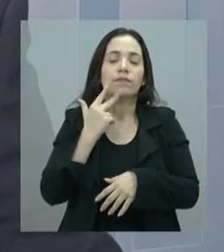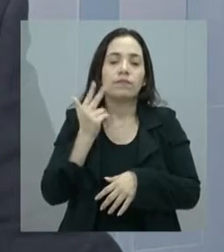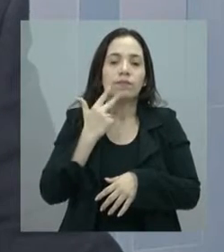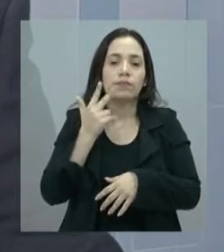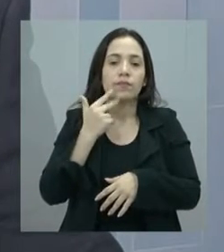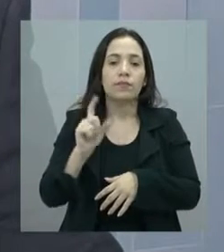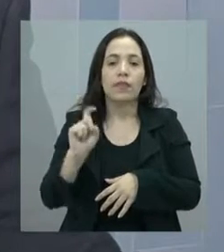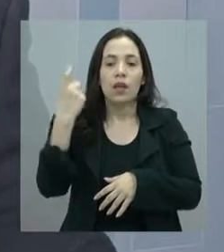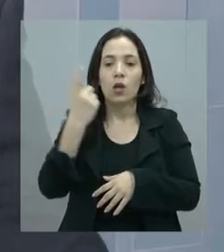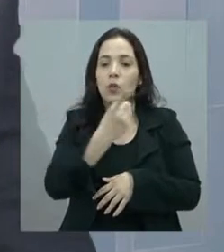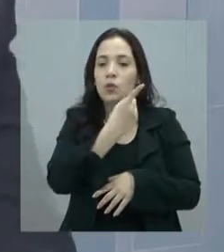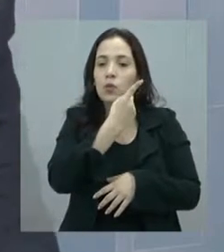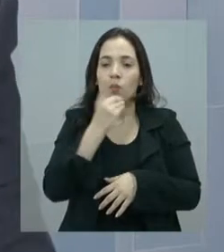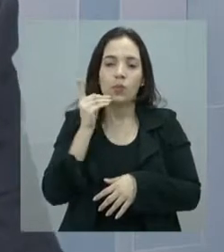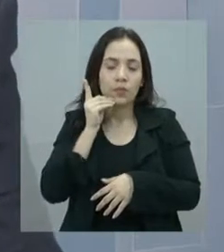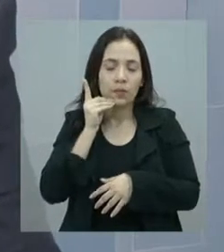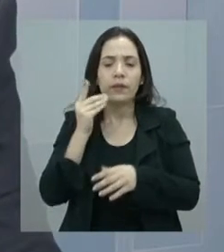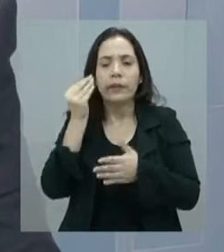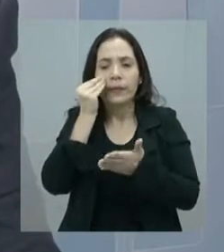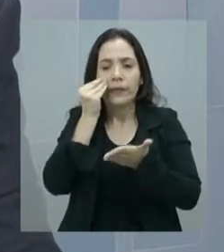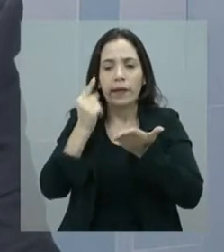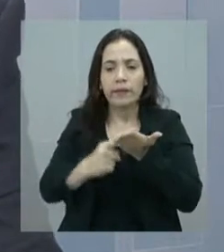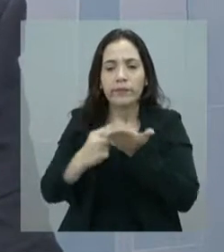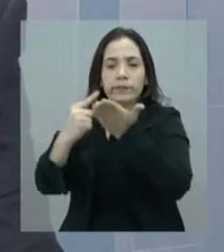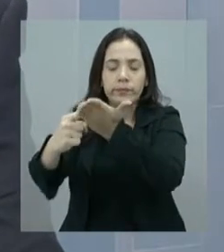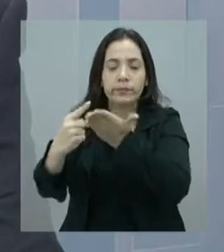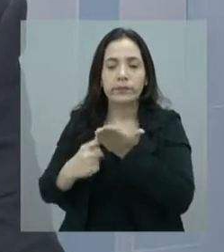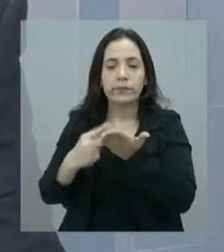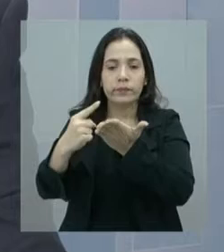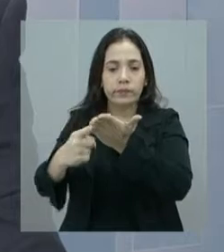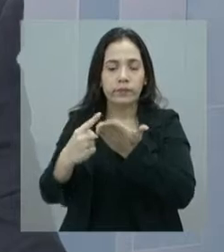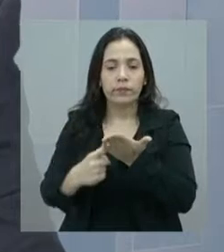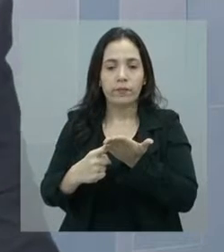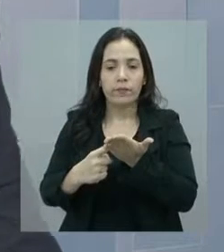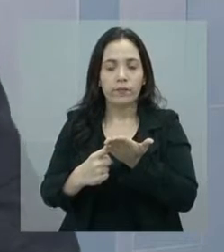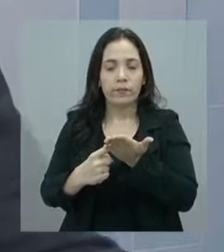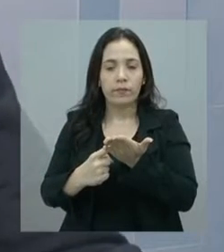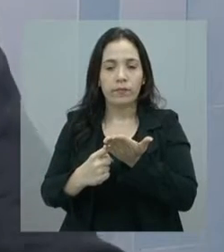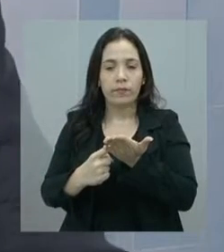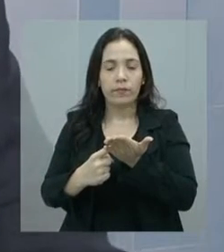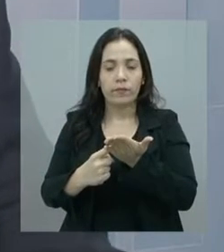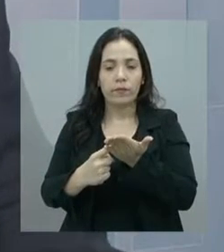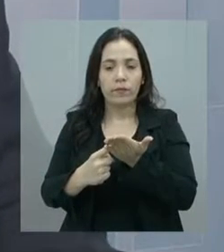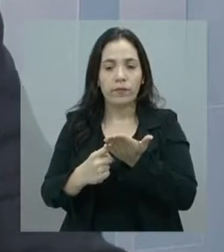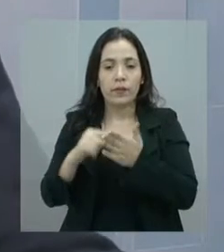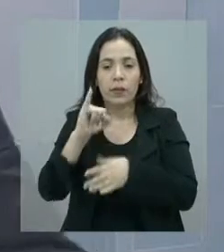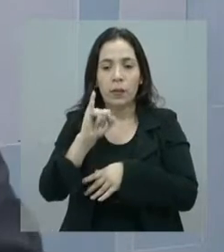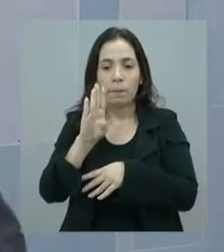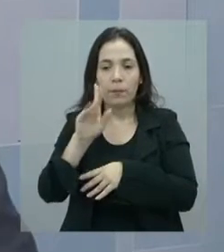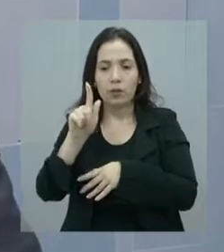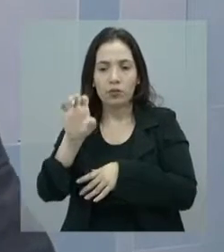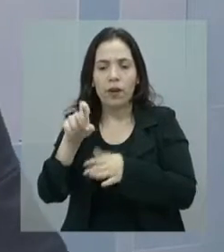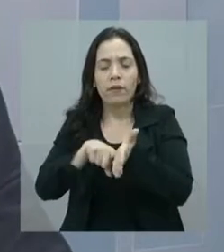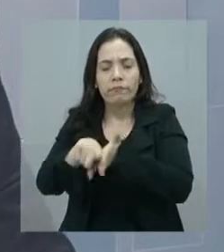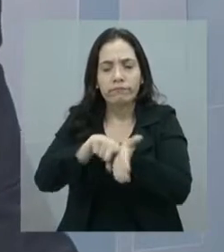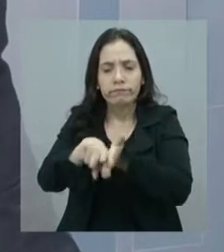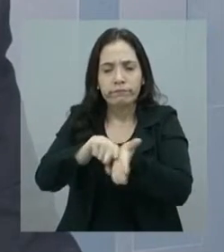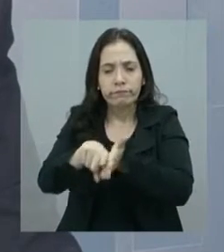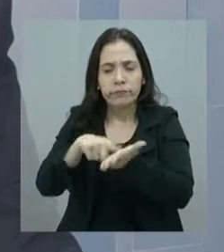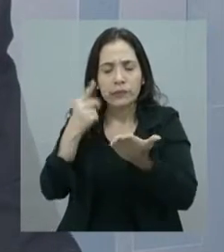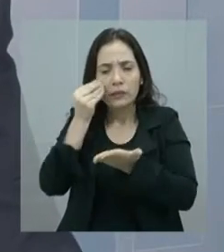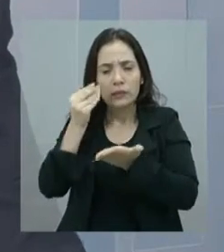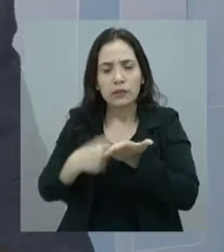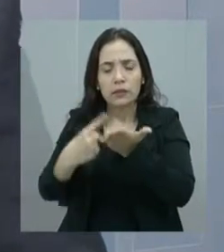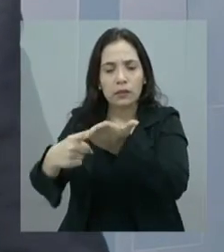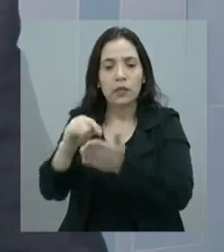o Domingos Filho, tentaram um acordo via IBGE, colocaram o IPES e o Instituto do Piauí e o IBGE para fazer um acordo.